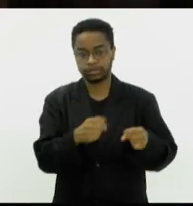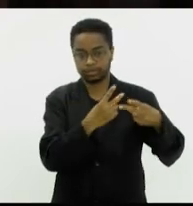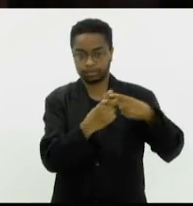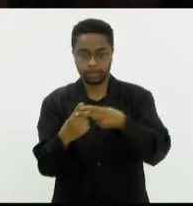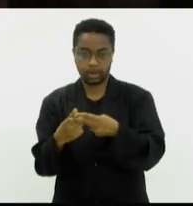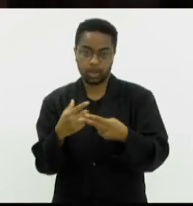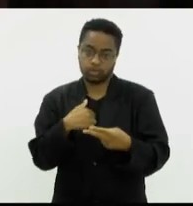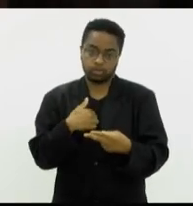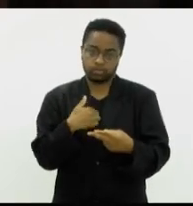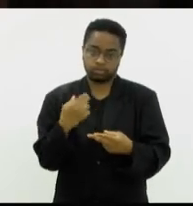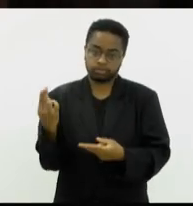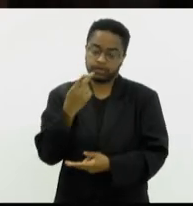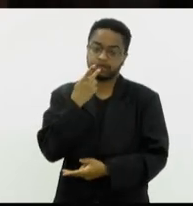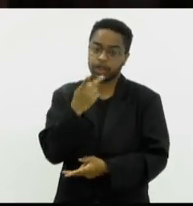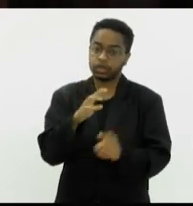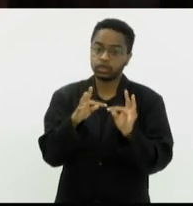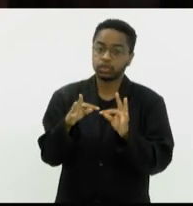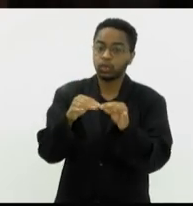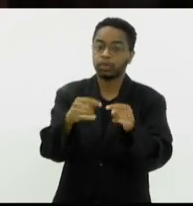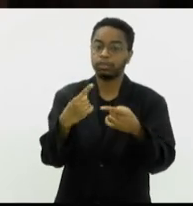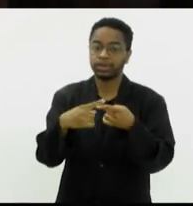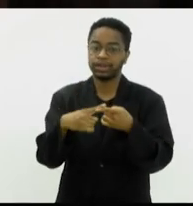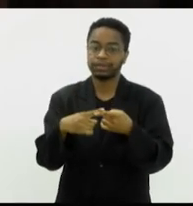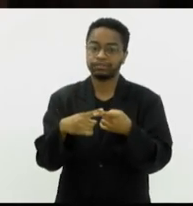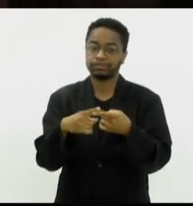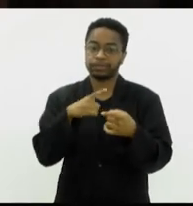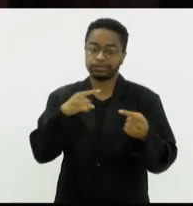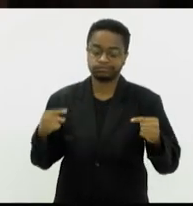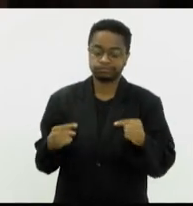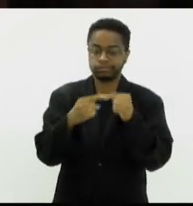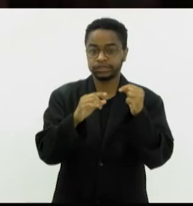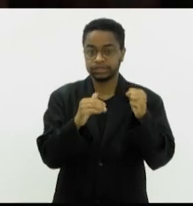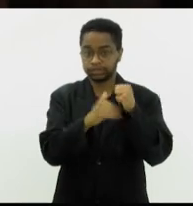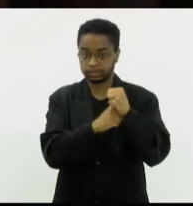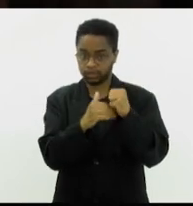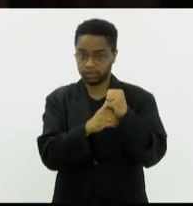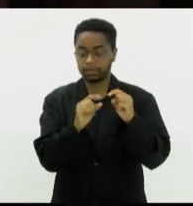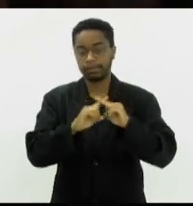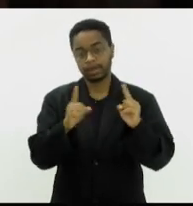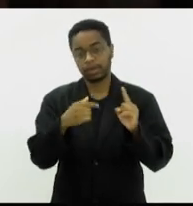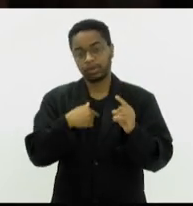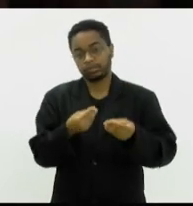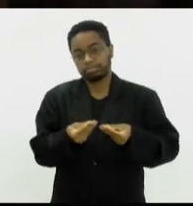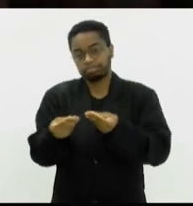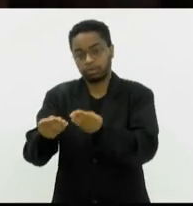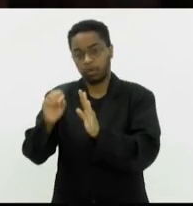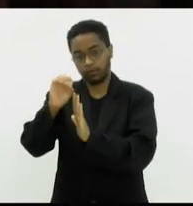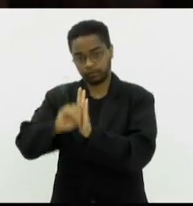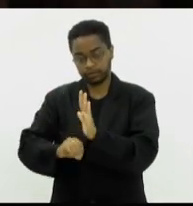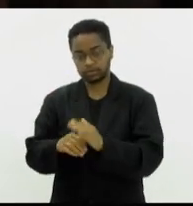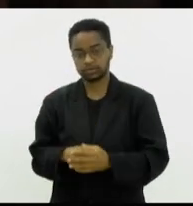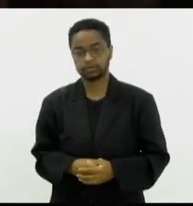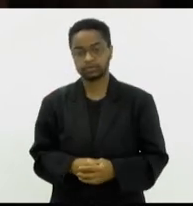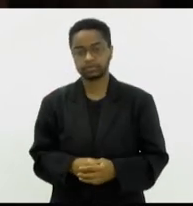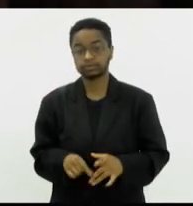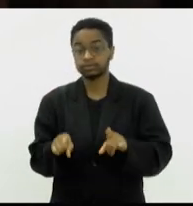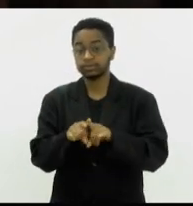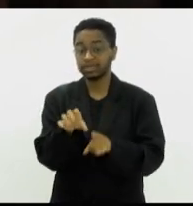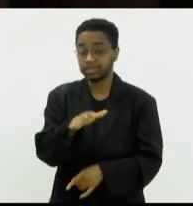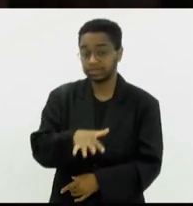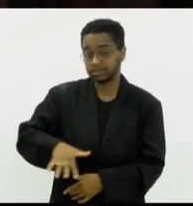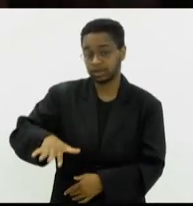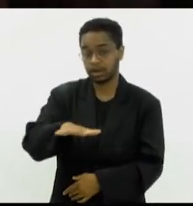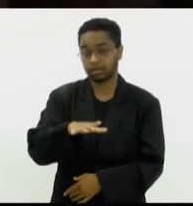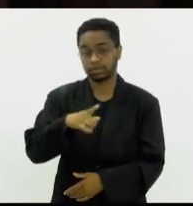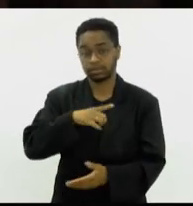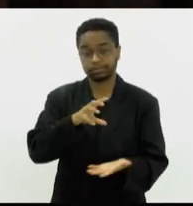eh tendem a falar sobre a segurança do sistema então eu vou mandar apenas um ofício de forma generalizada unidades